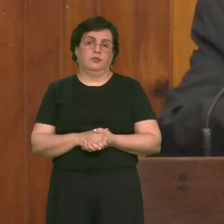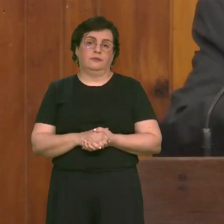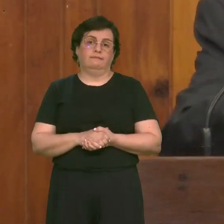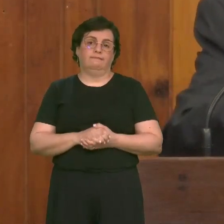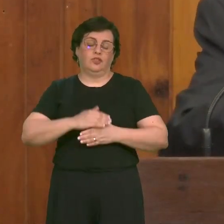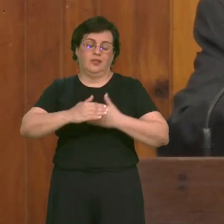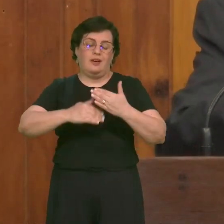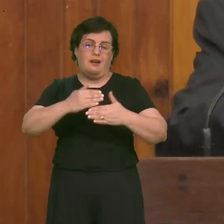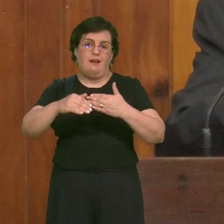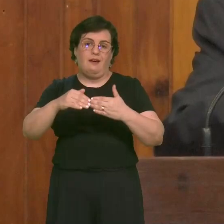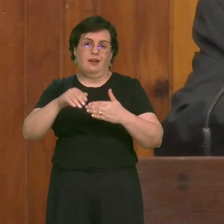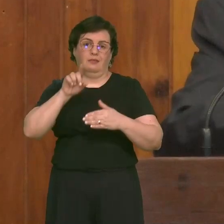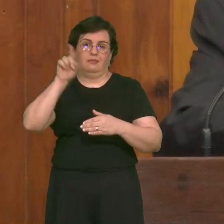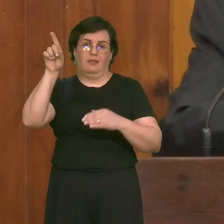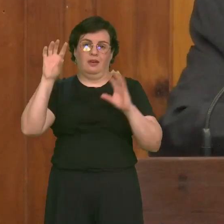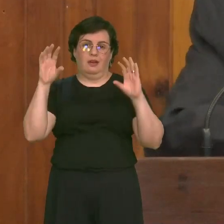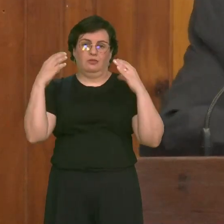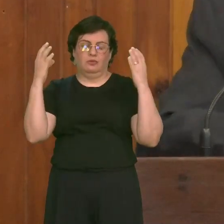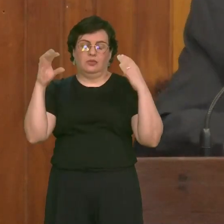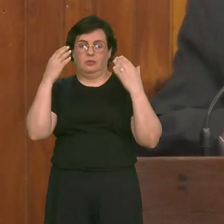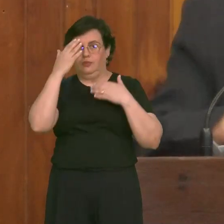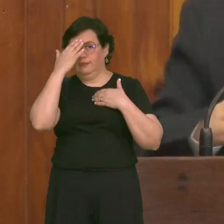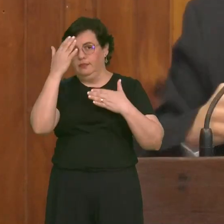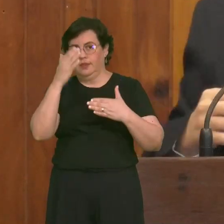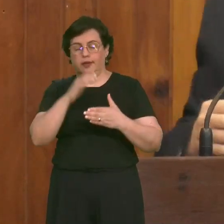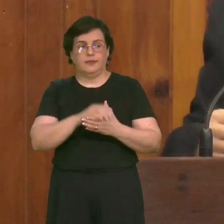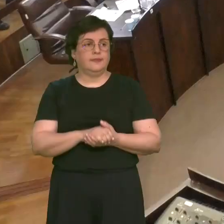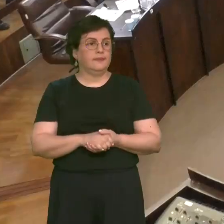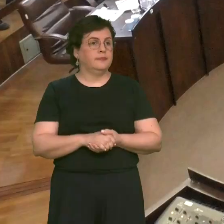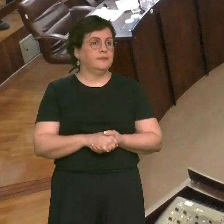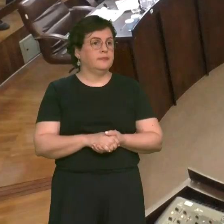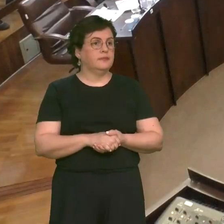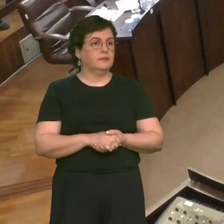que estão lá no SAMU Muito obrigado